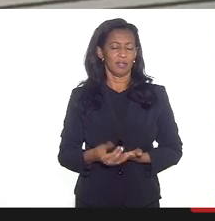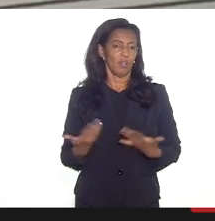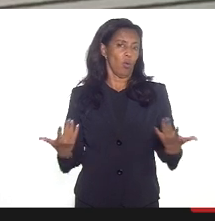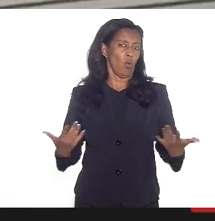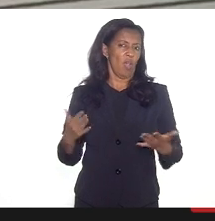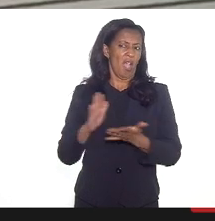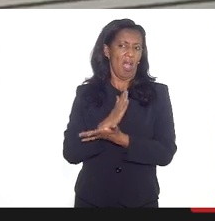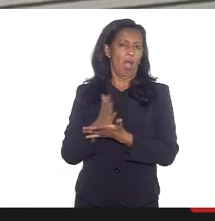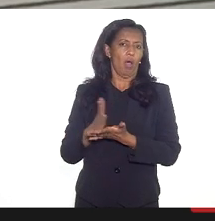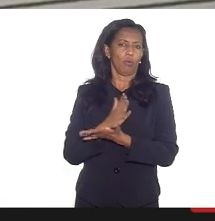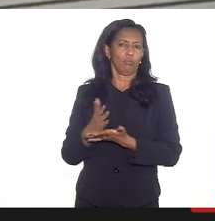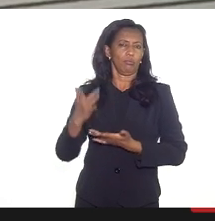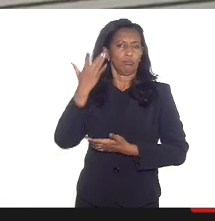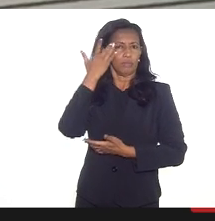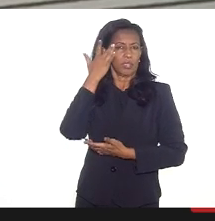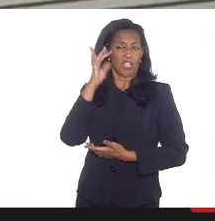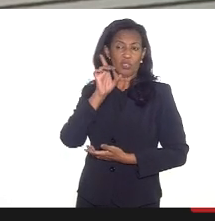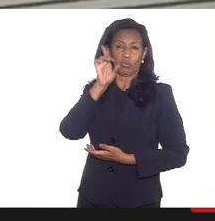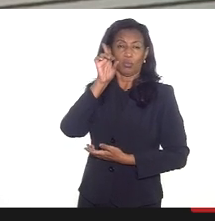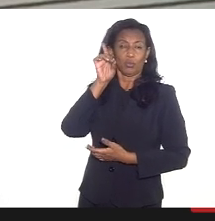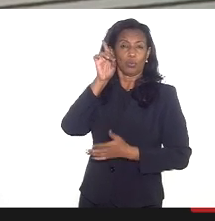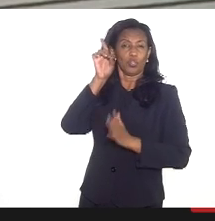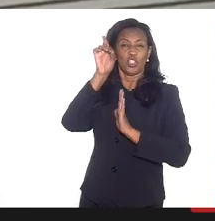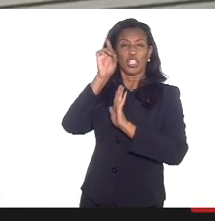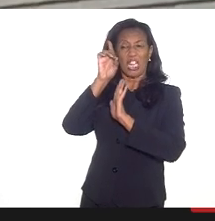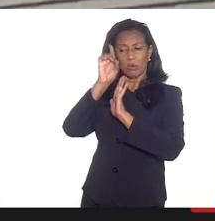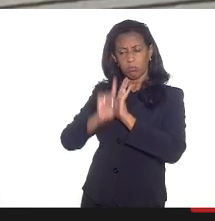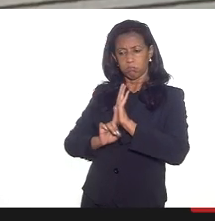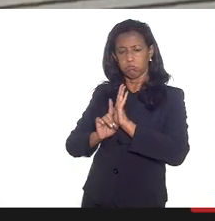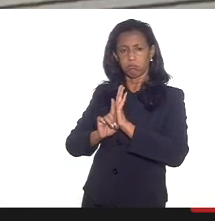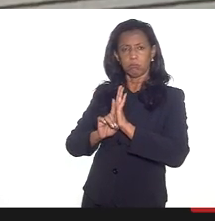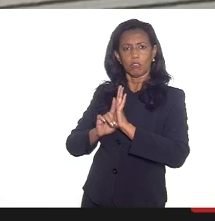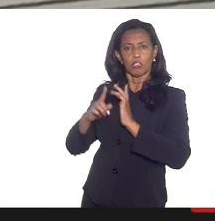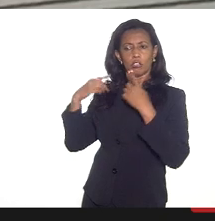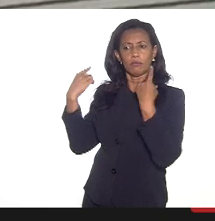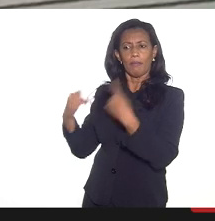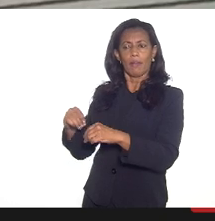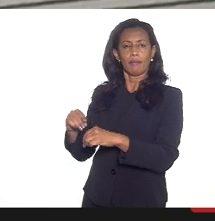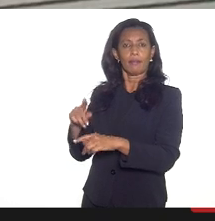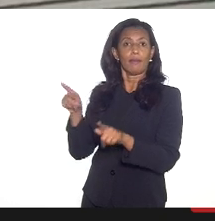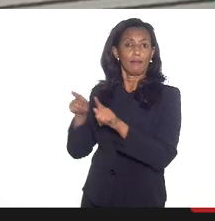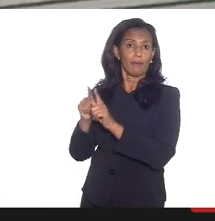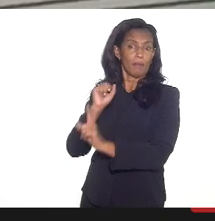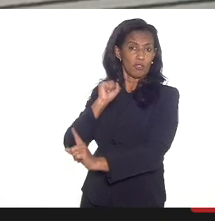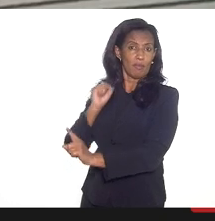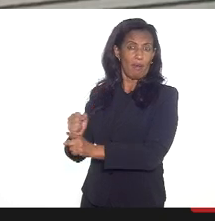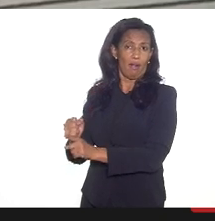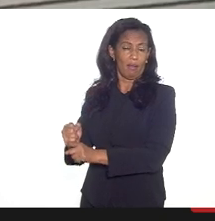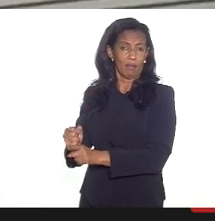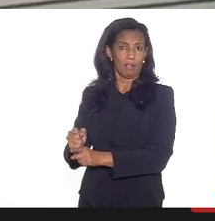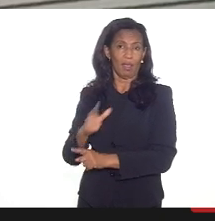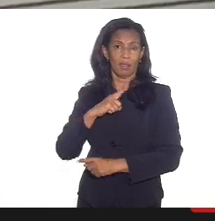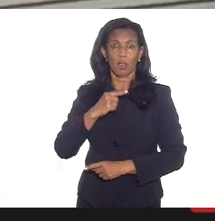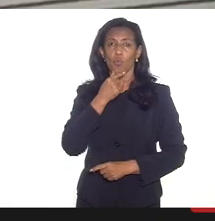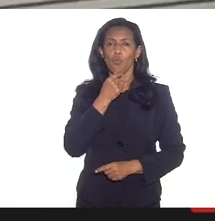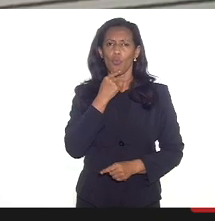direito de agredir, até de matar. Tinha uma música do compositor argentino, Carlos Castanha, que até o